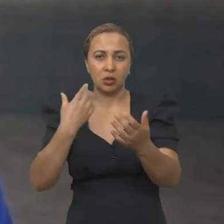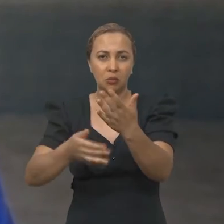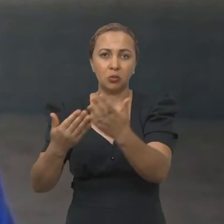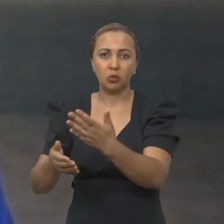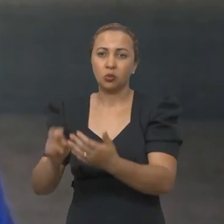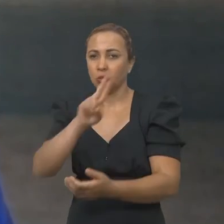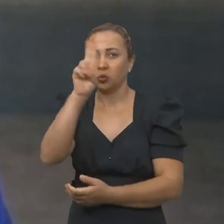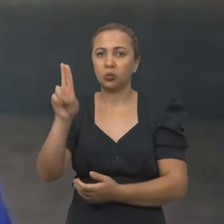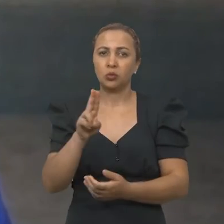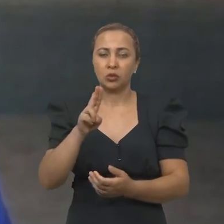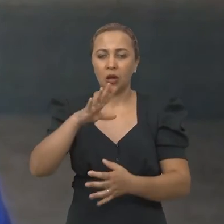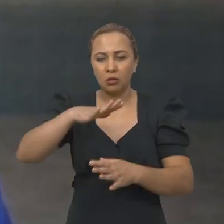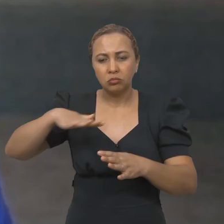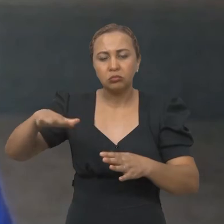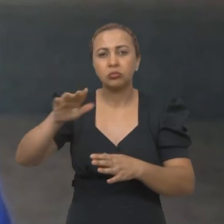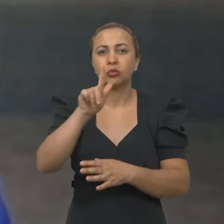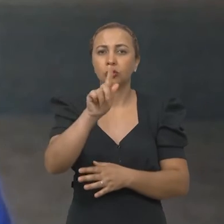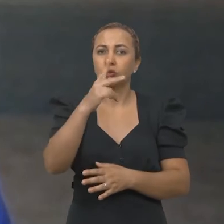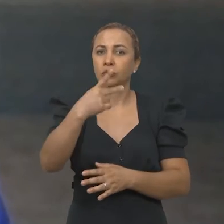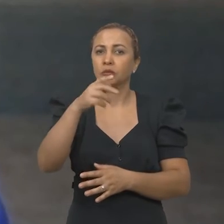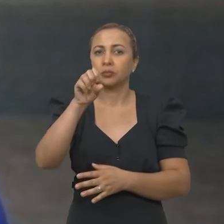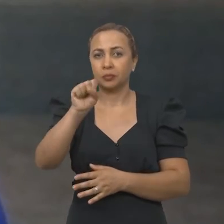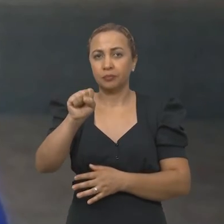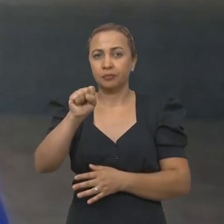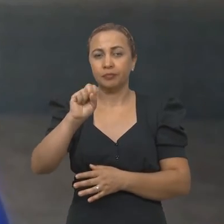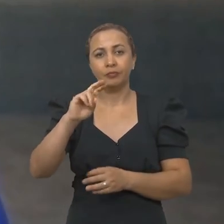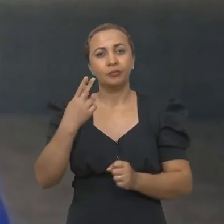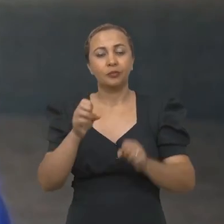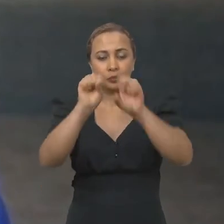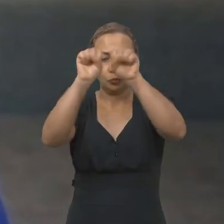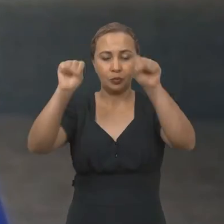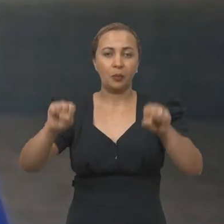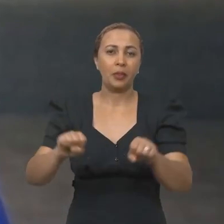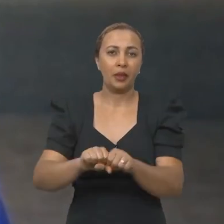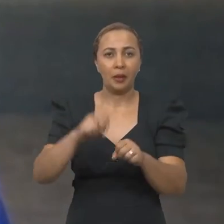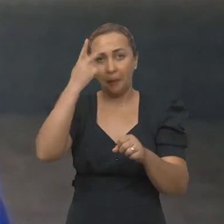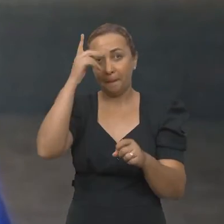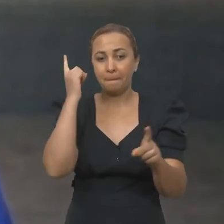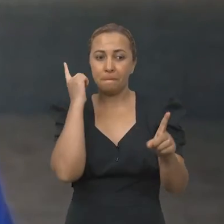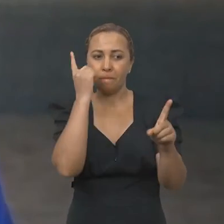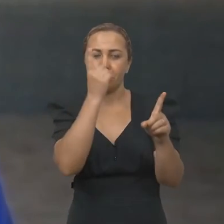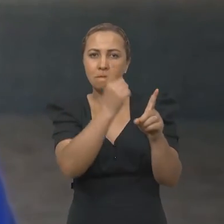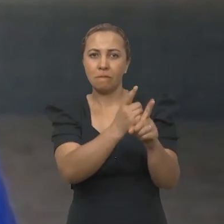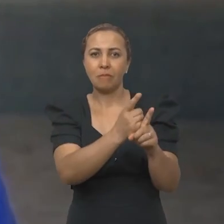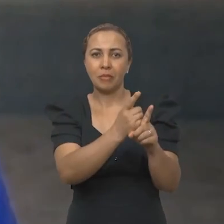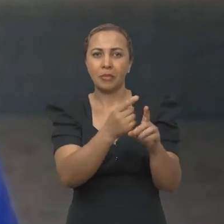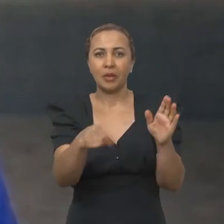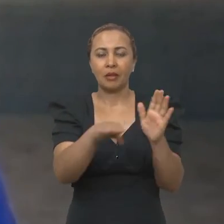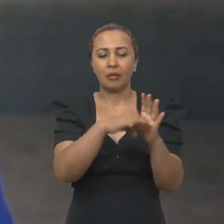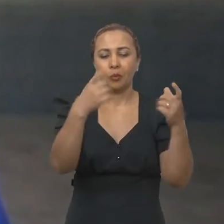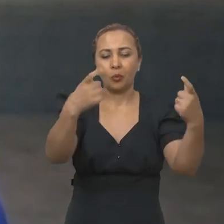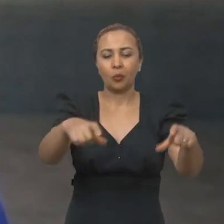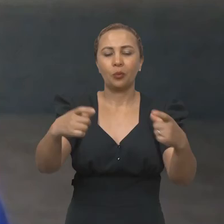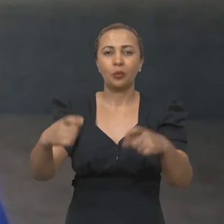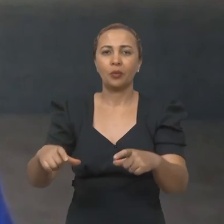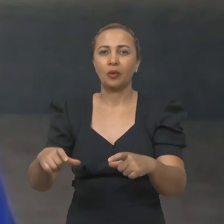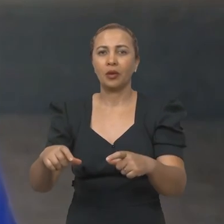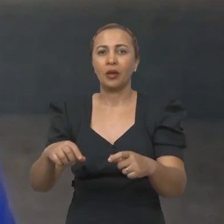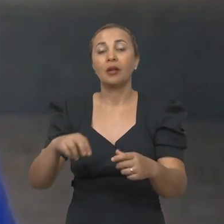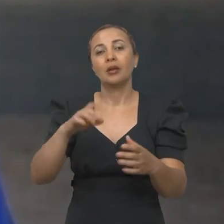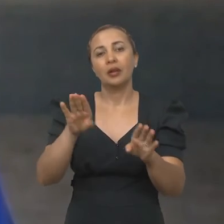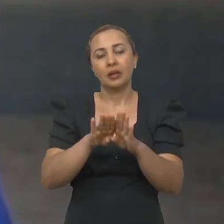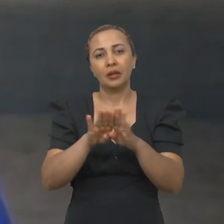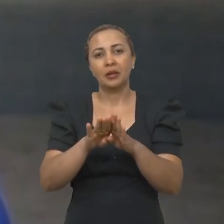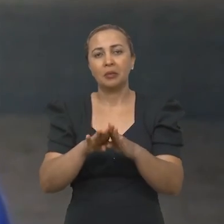utilizar a navegação do GPS do celular através desse sistema para chegar até o local